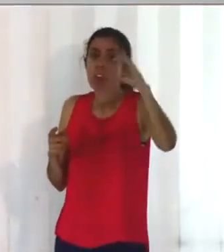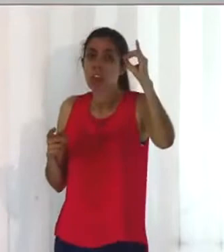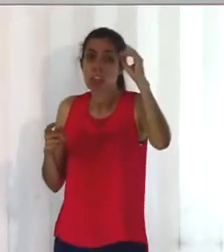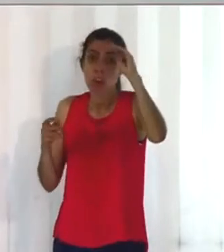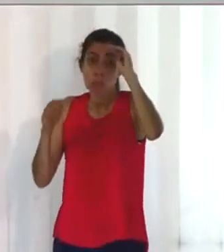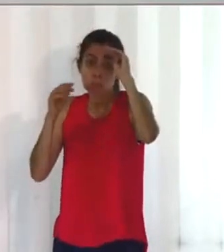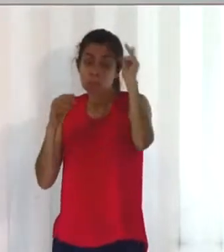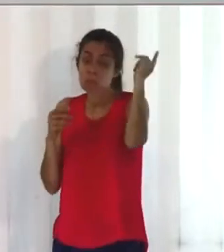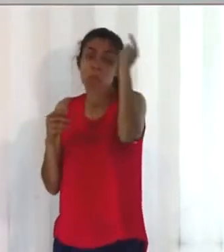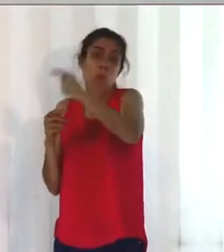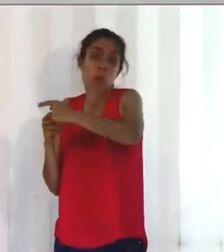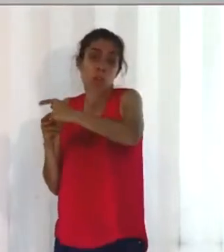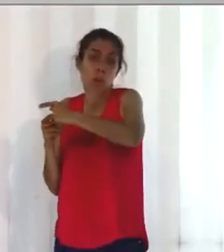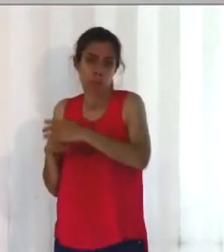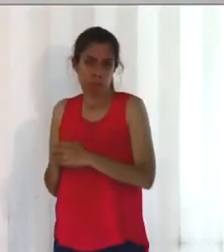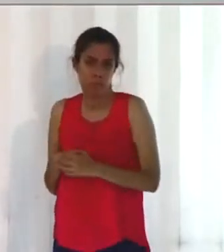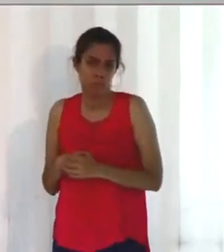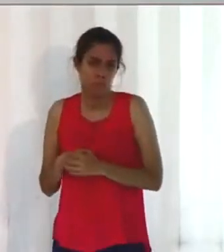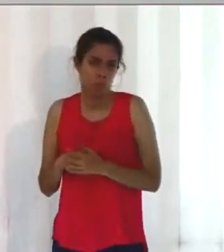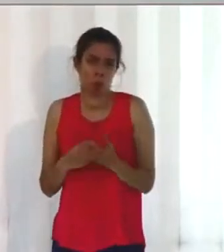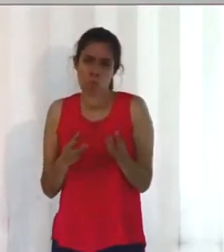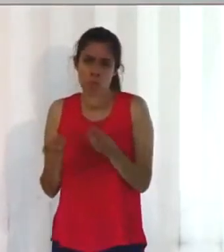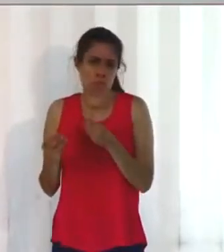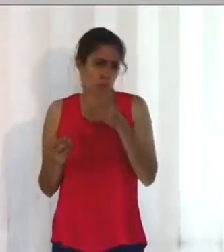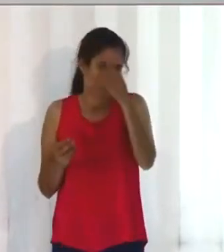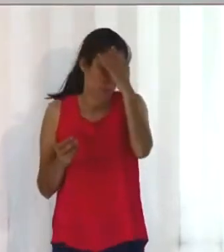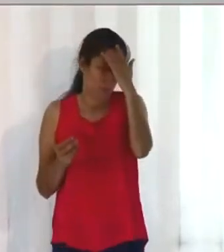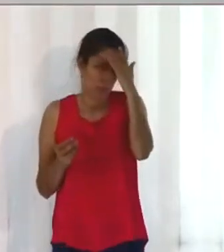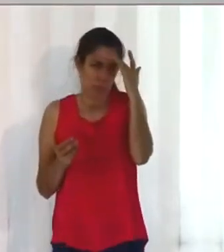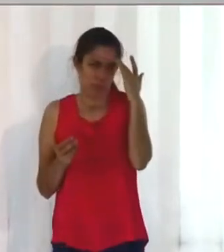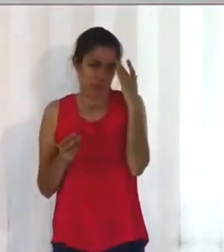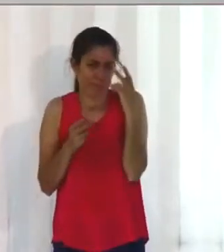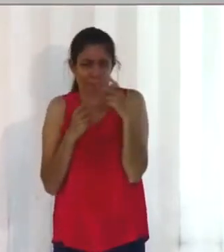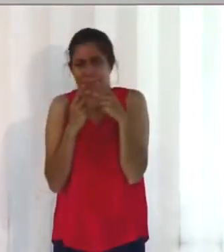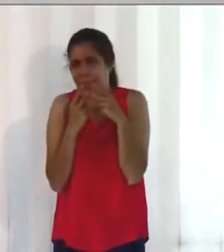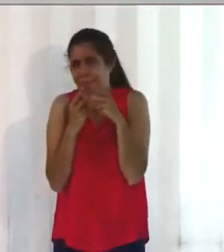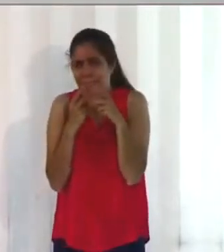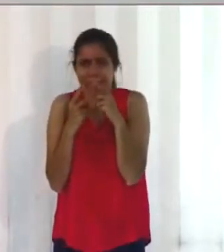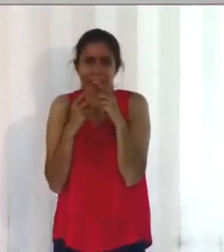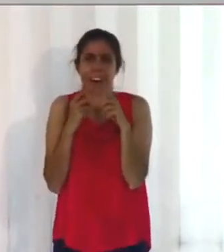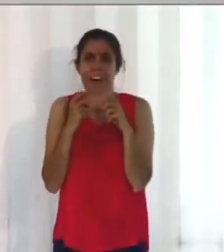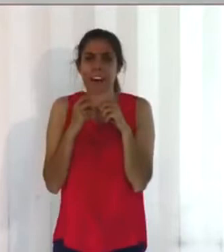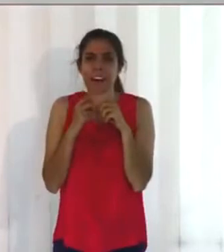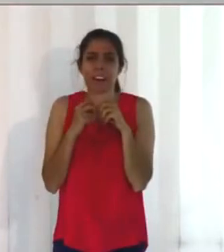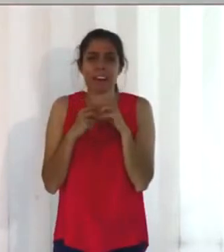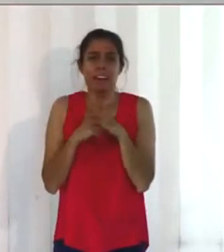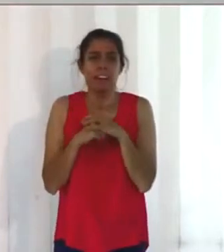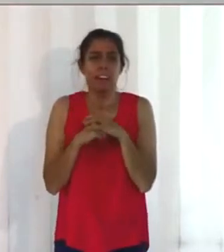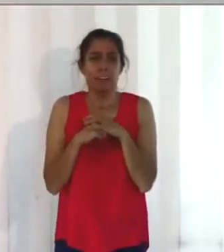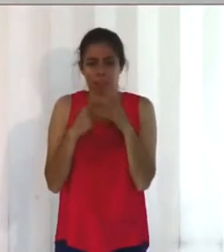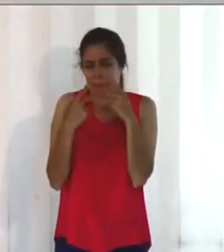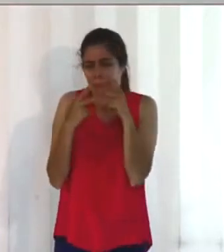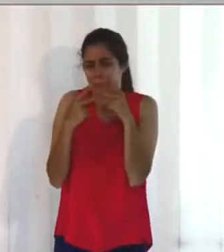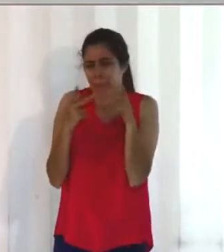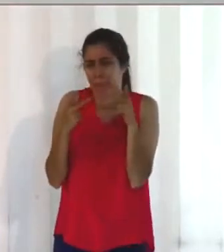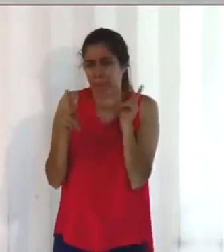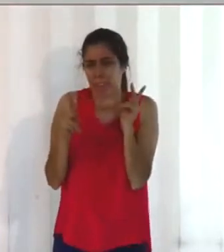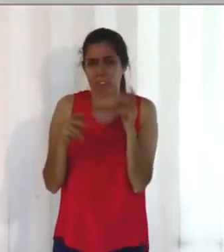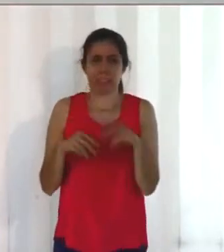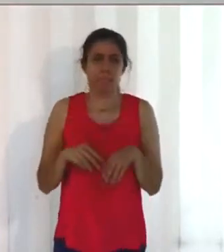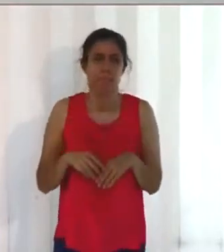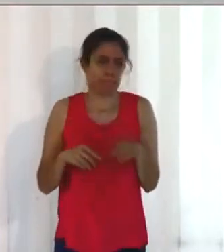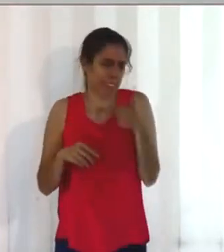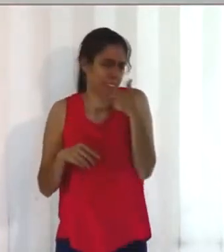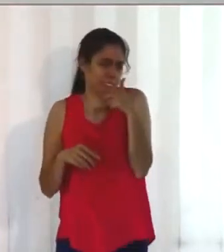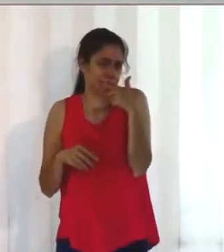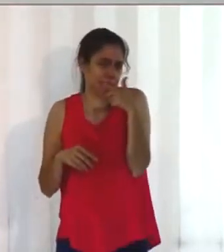falou mesmo? Quem é que te mandou? Aí um sai brincando com o outro: esse homem está doido, esse homem se perdeu,